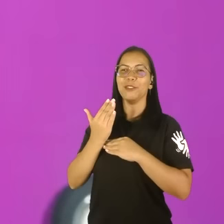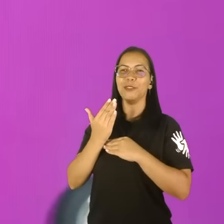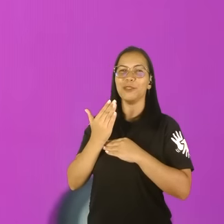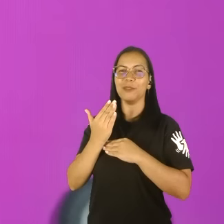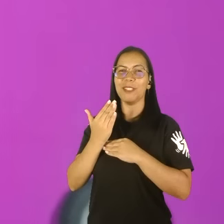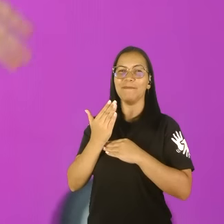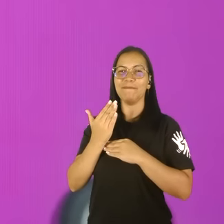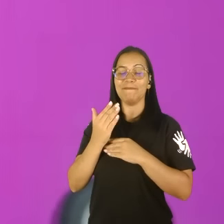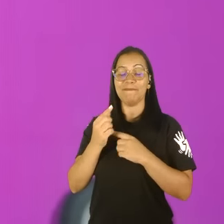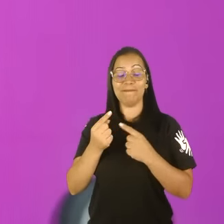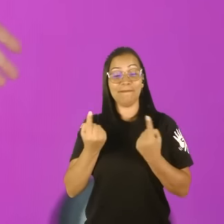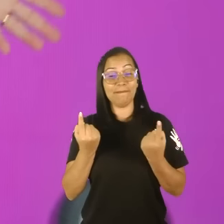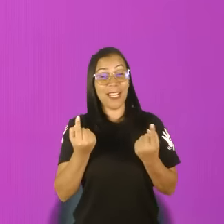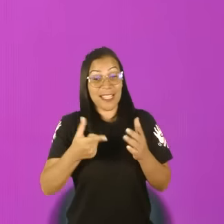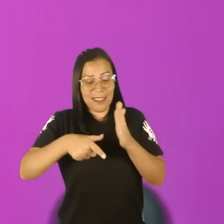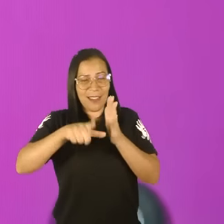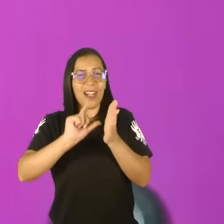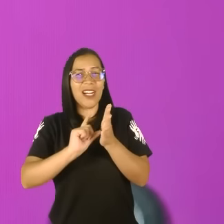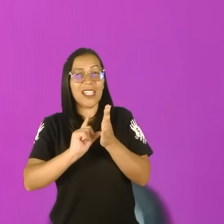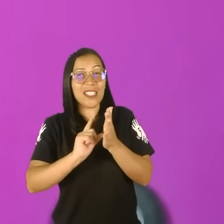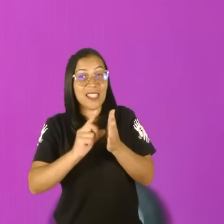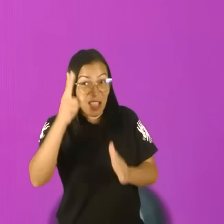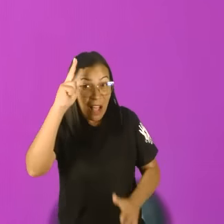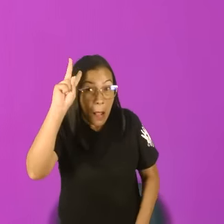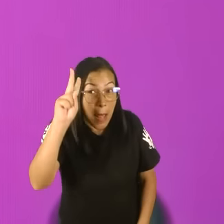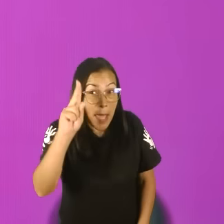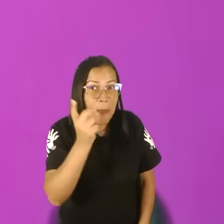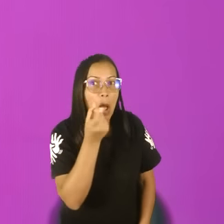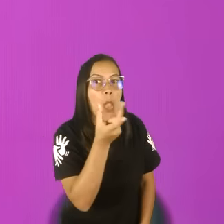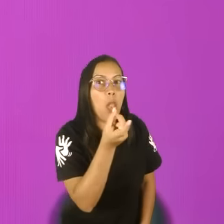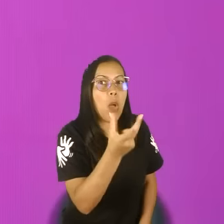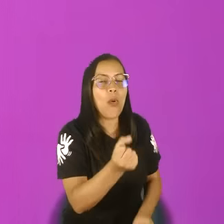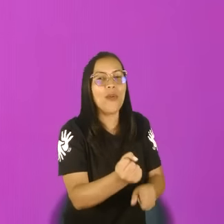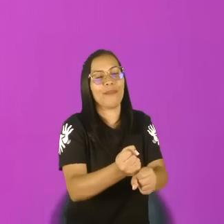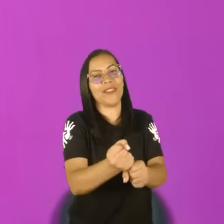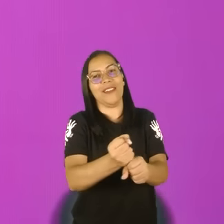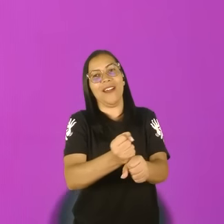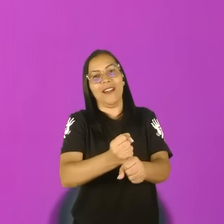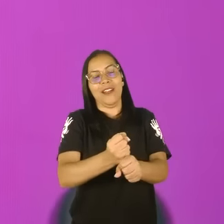mata um egípcio para defender um povo que nem gostava muito dele.